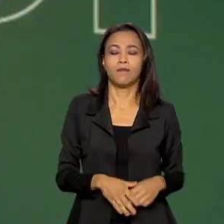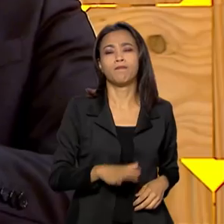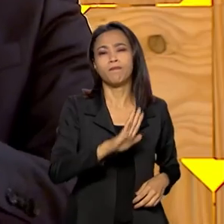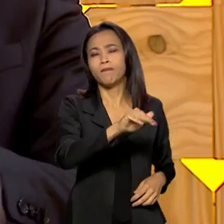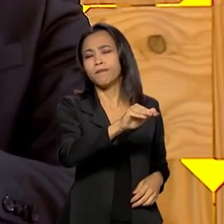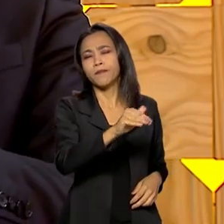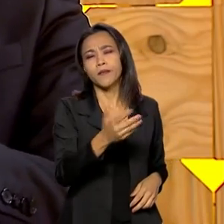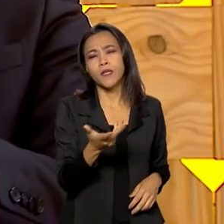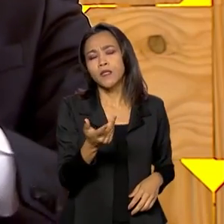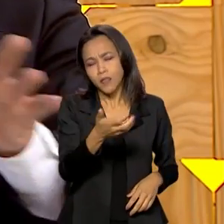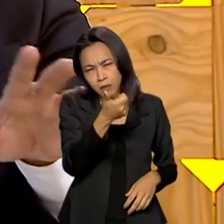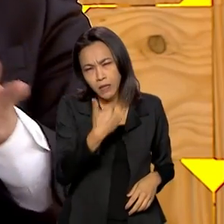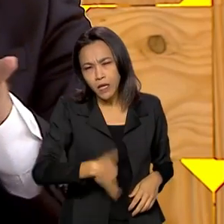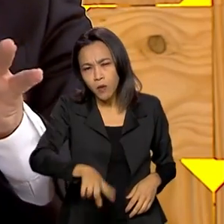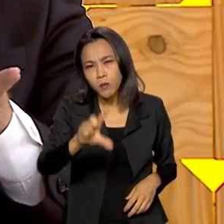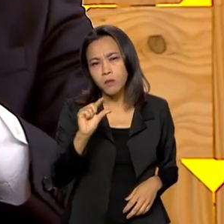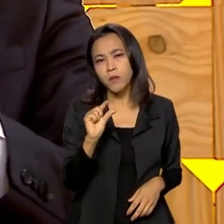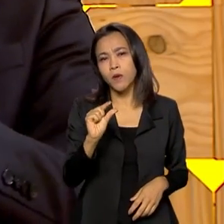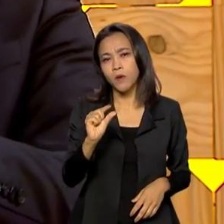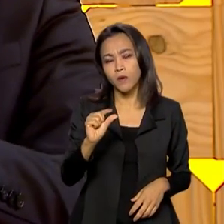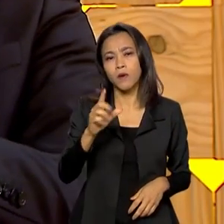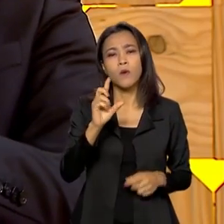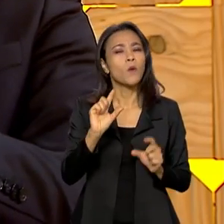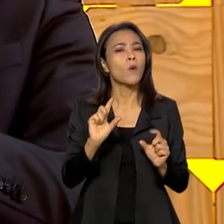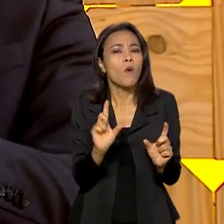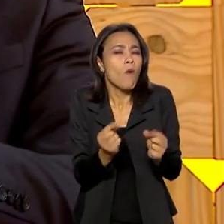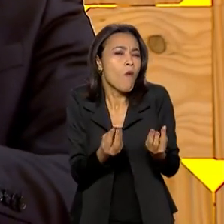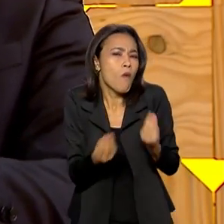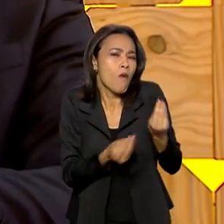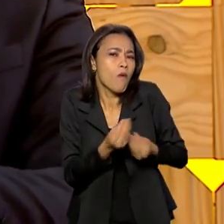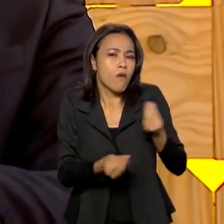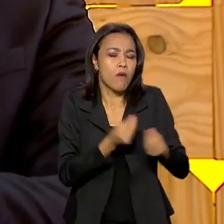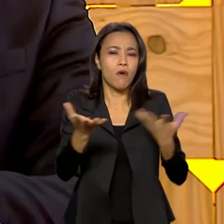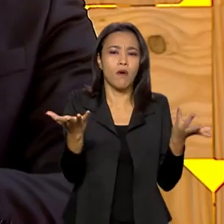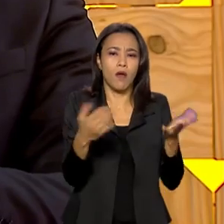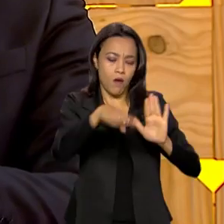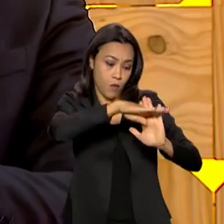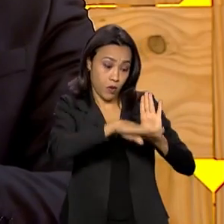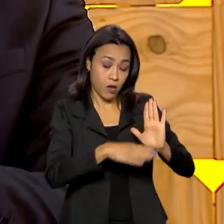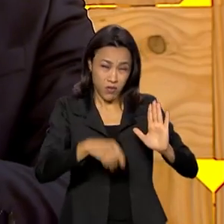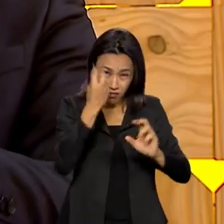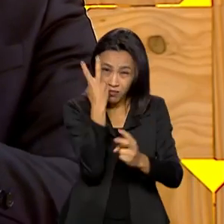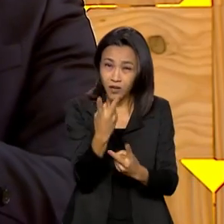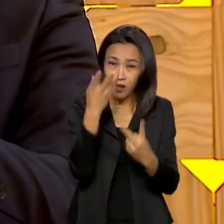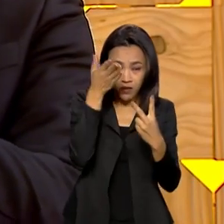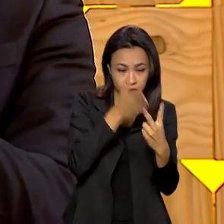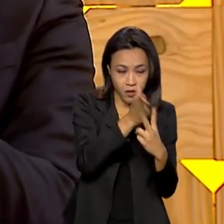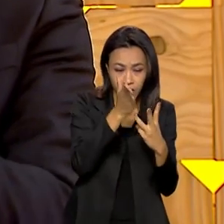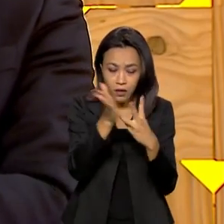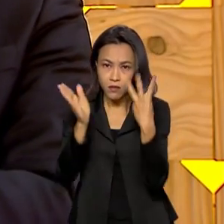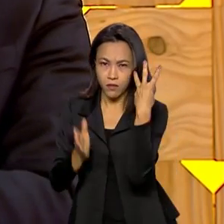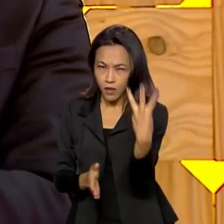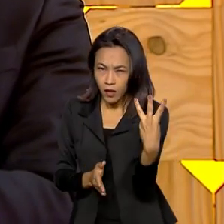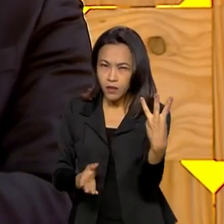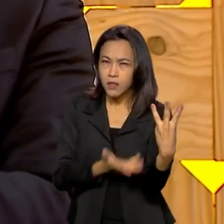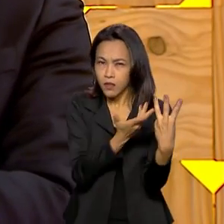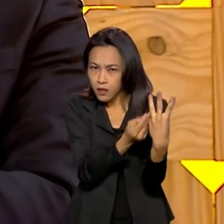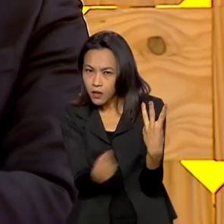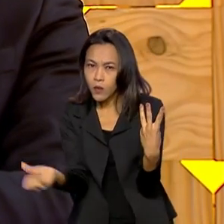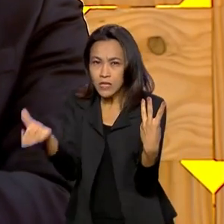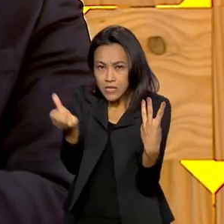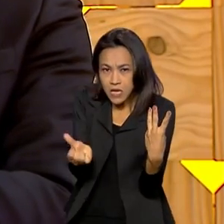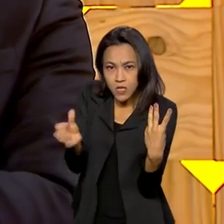e só só para senhor explicar um pouco pro telespectador como é que funciona o Brasil são três benefícios básicos e outras seis